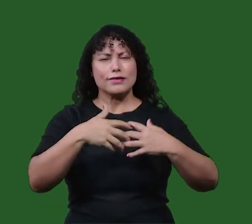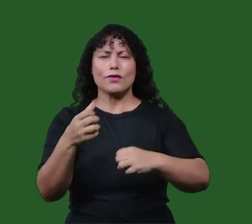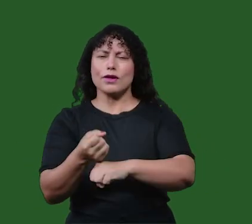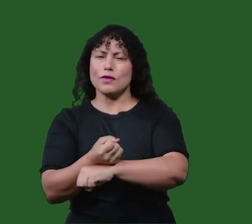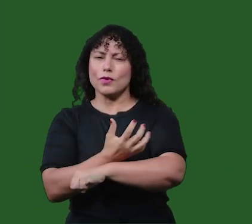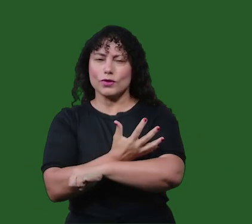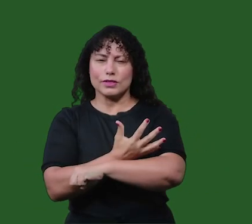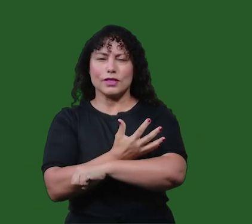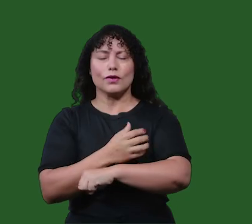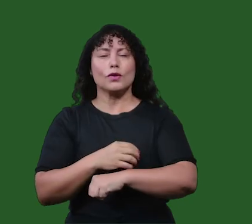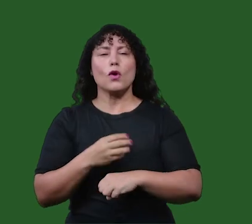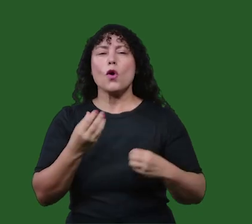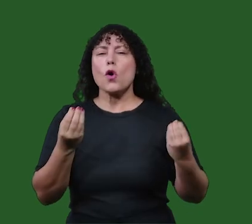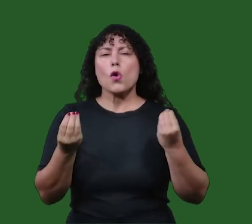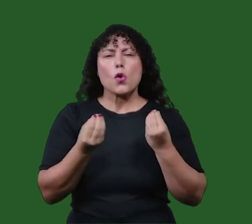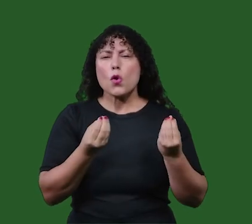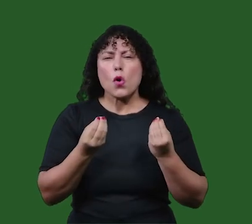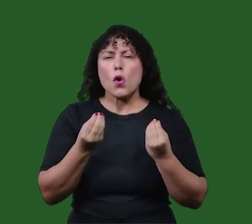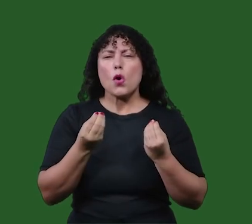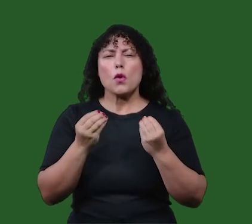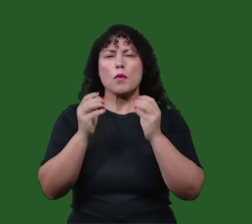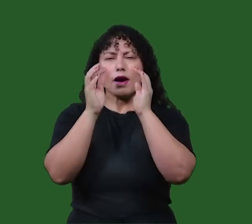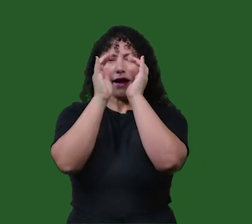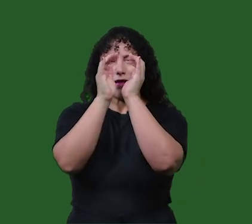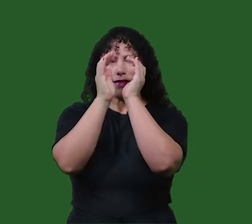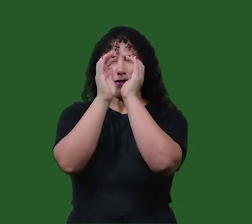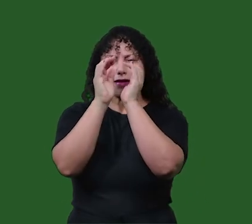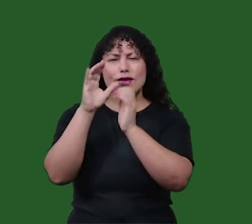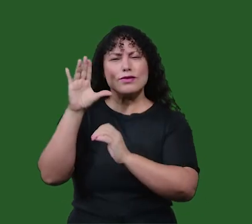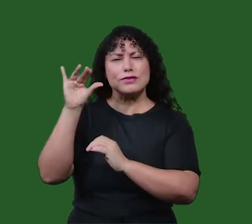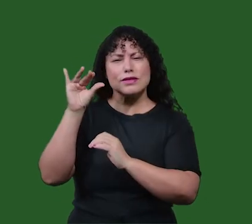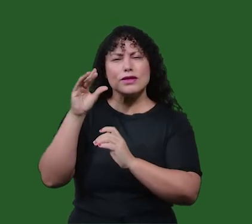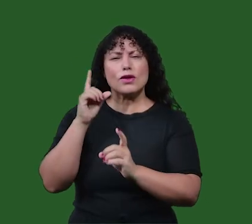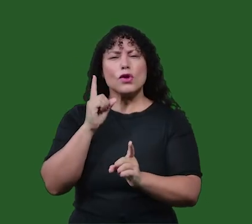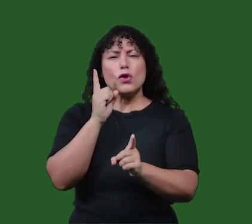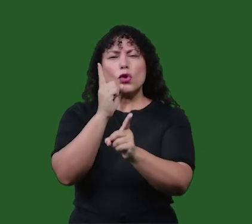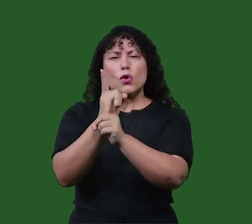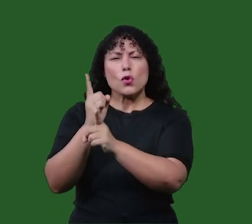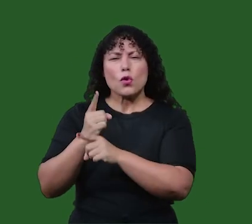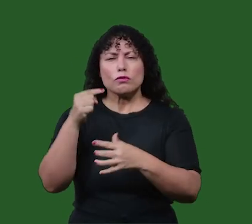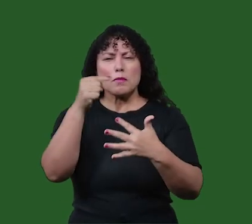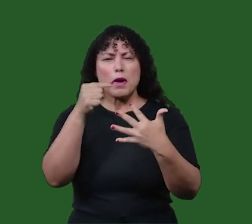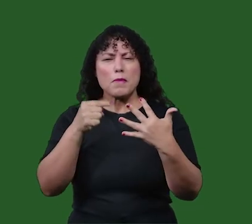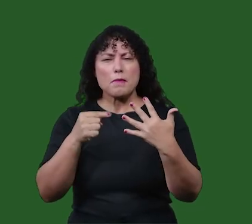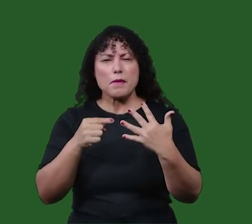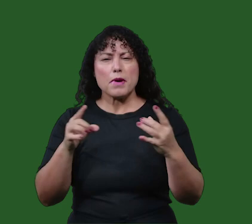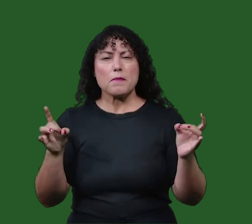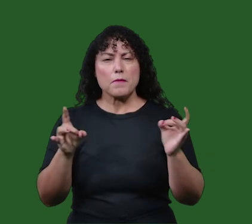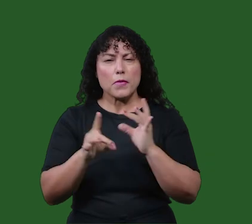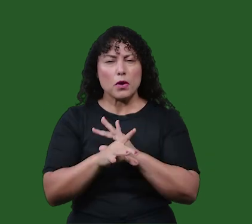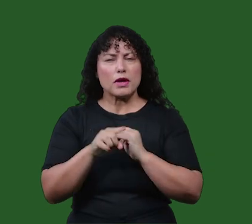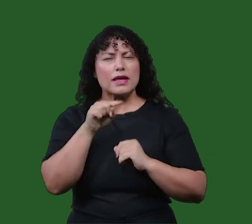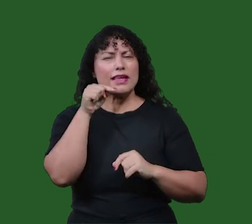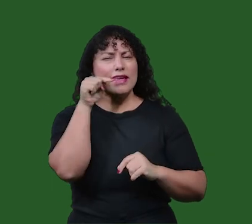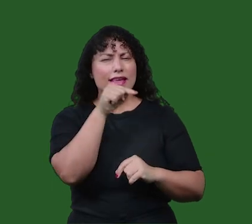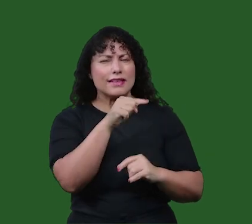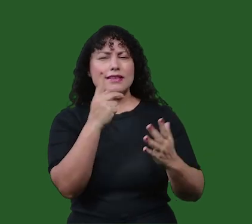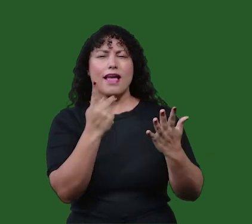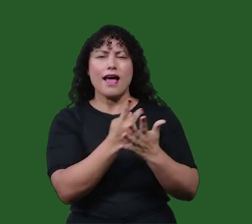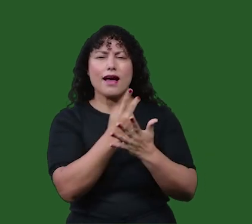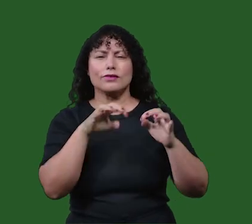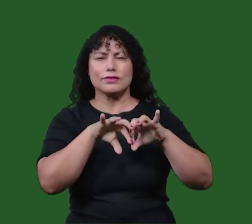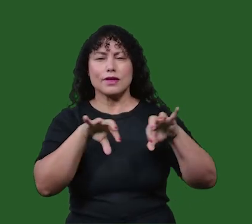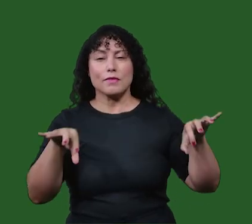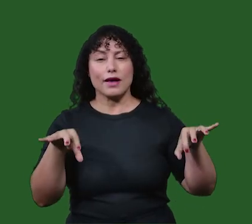da emoção. E como é que a neurociência encontra recursos concretos para dizer que isso é um